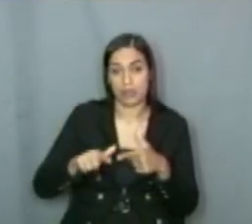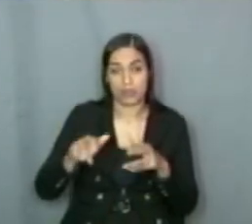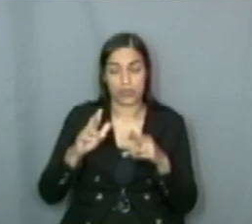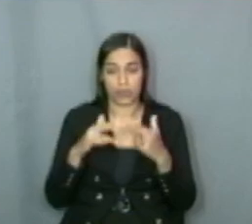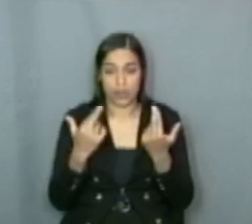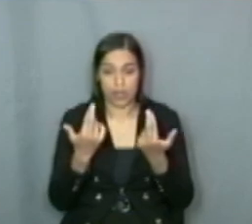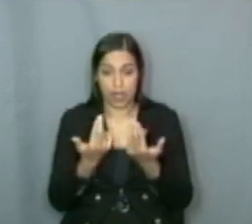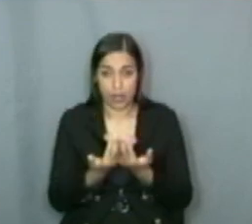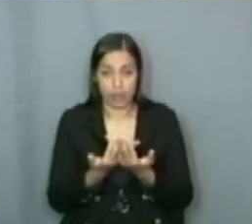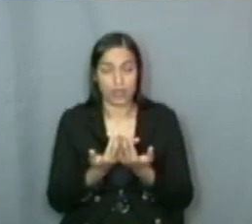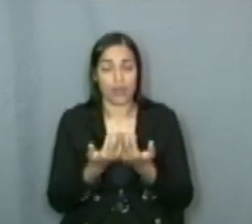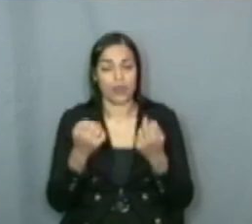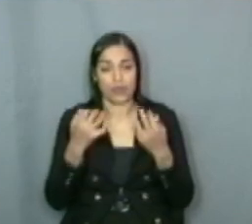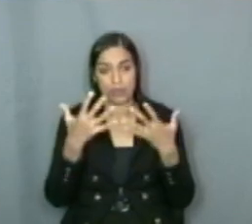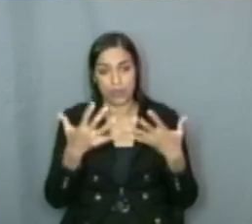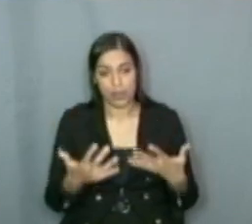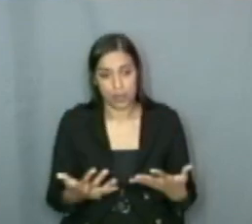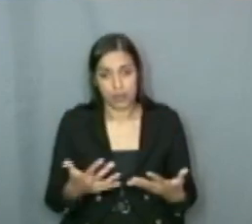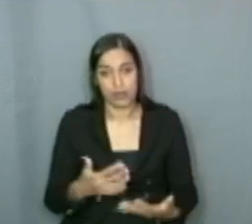são abordados.